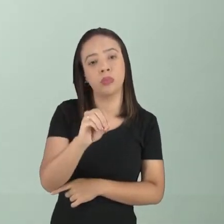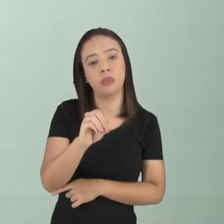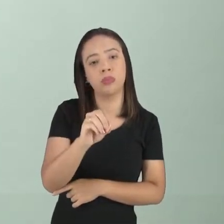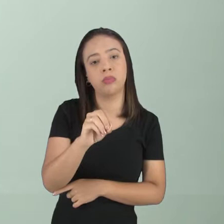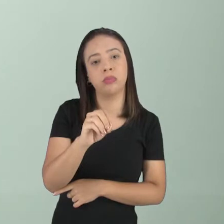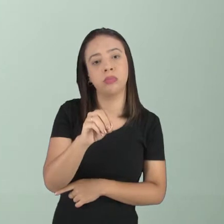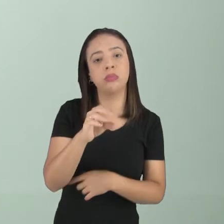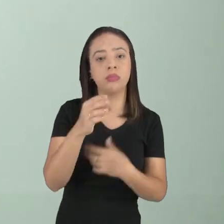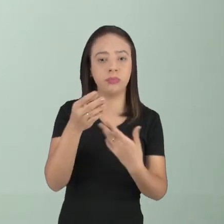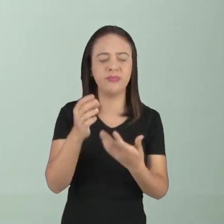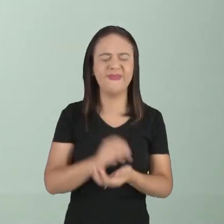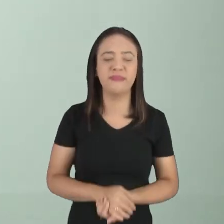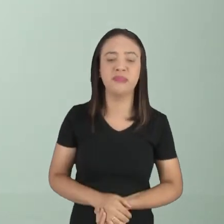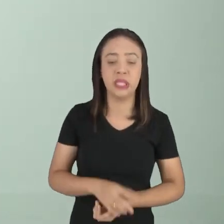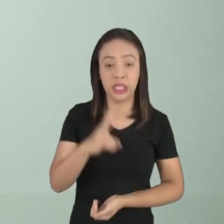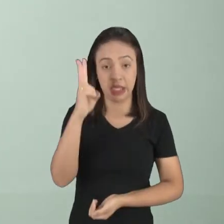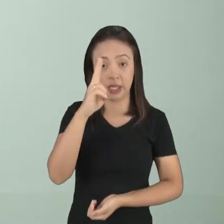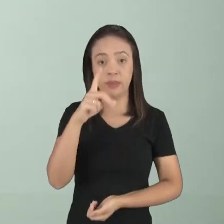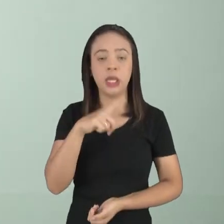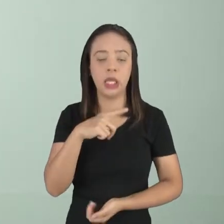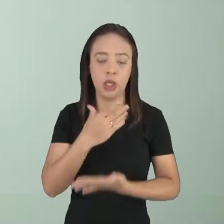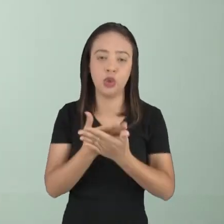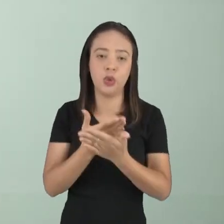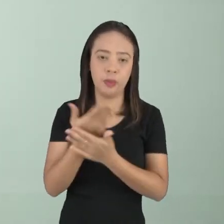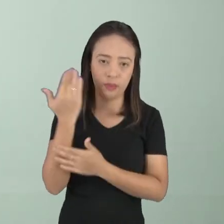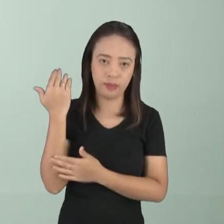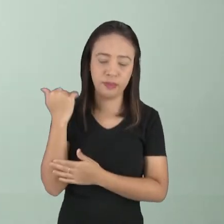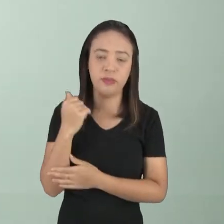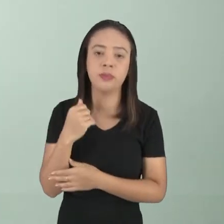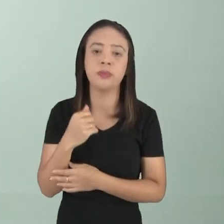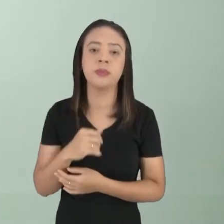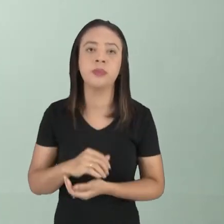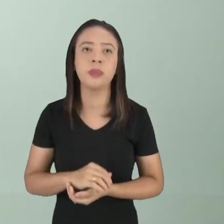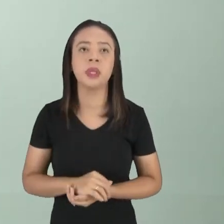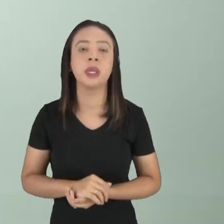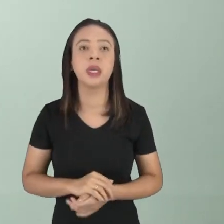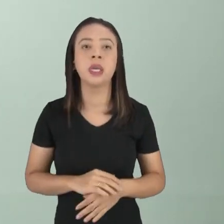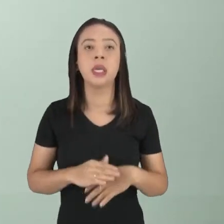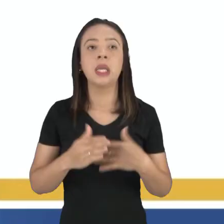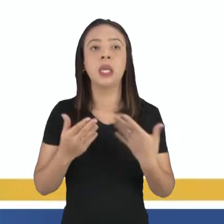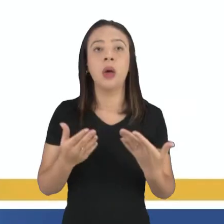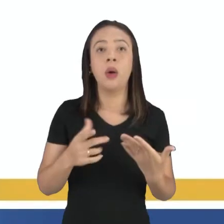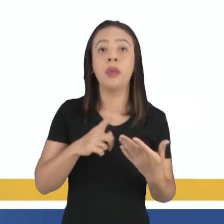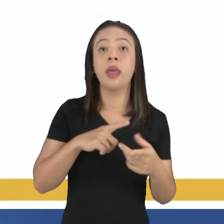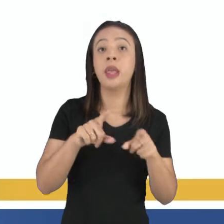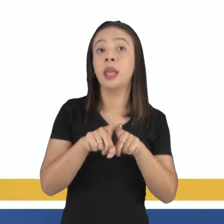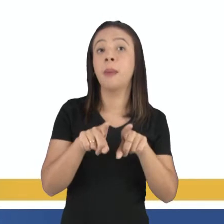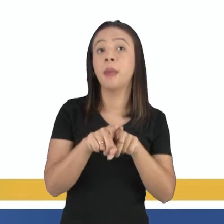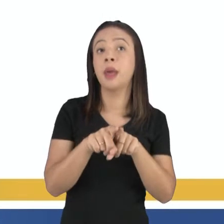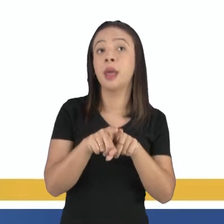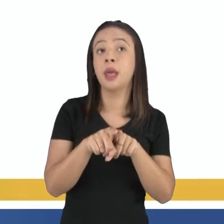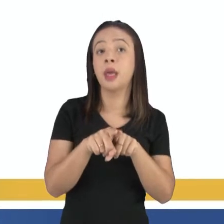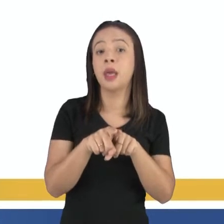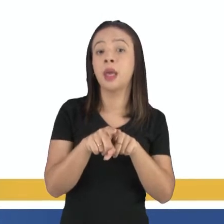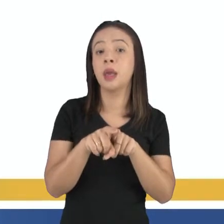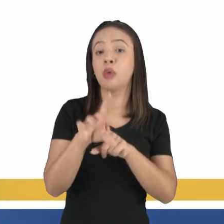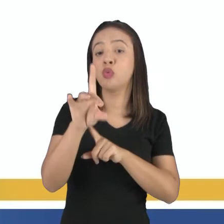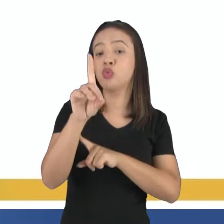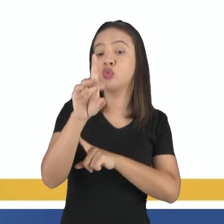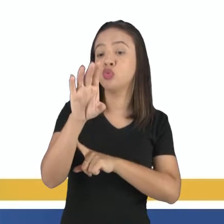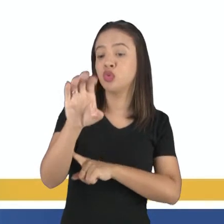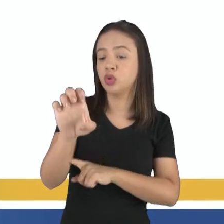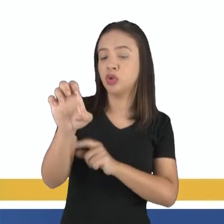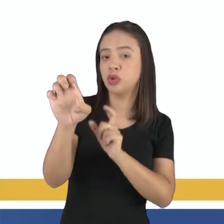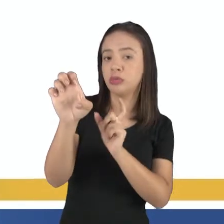objeto direto ou indireto, né? Lembram das aulas anteriores, né? A gente falou sobre isso. Temos ali o de, né? Para nos dizer essa questão